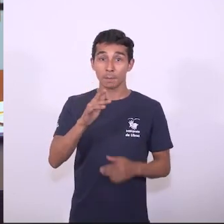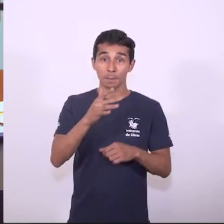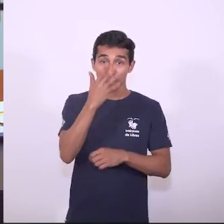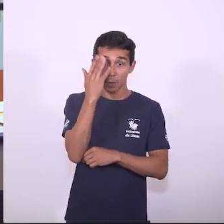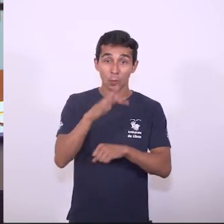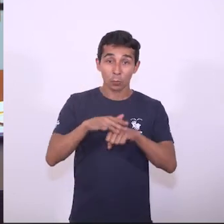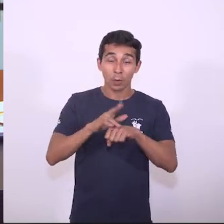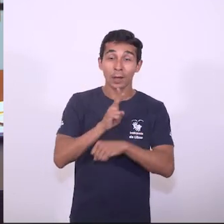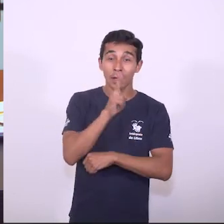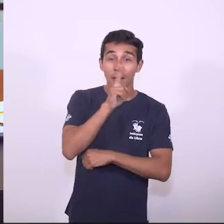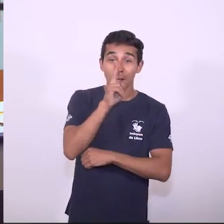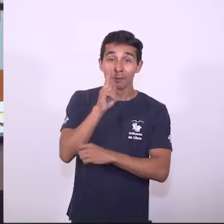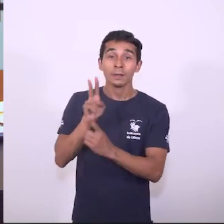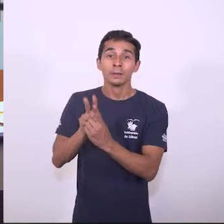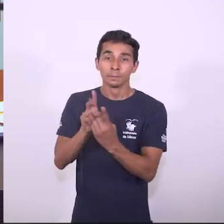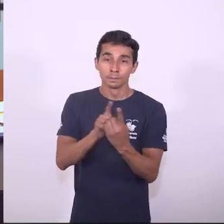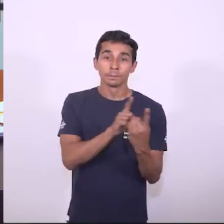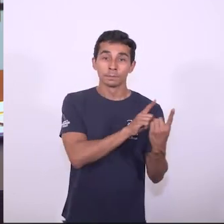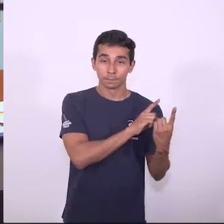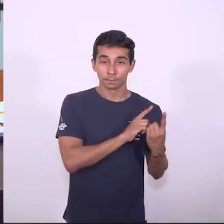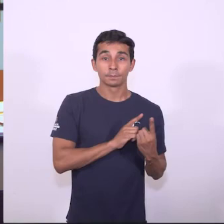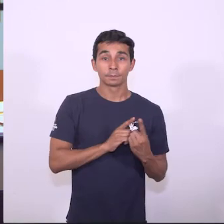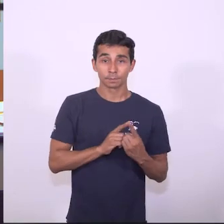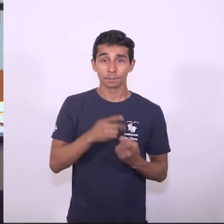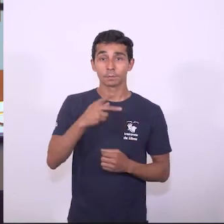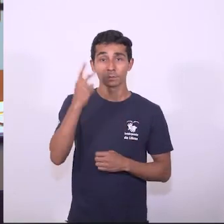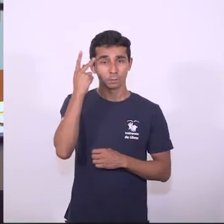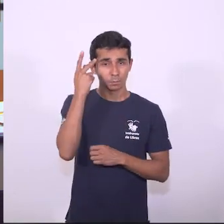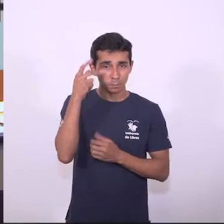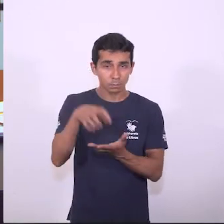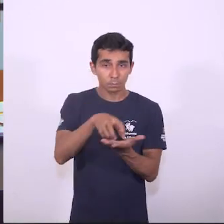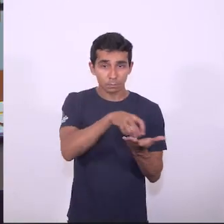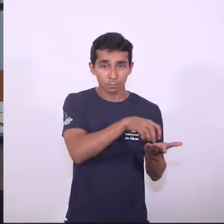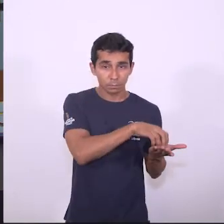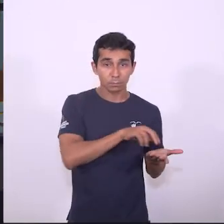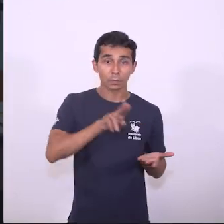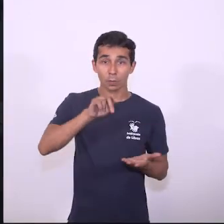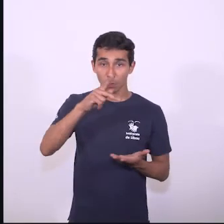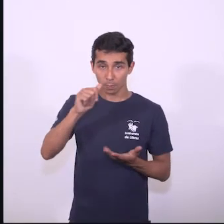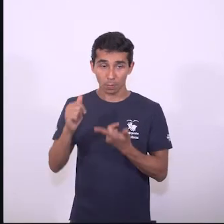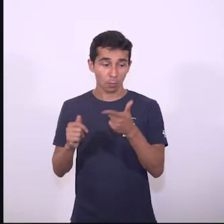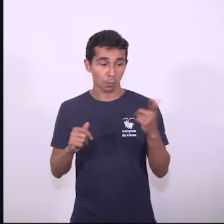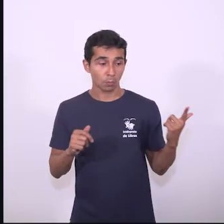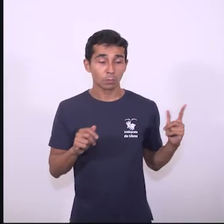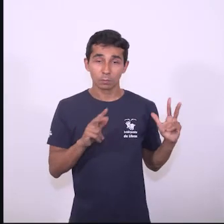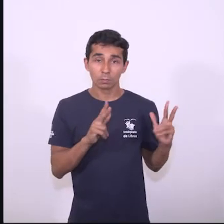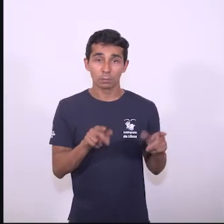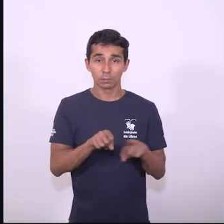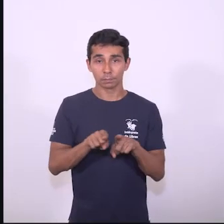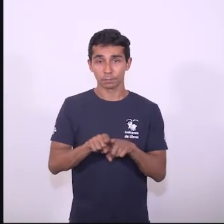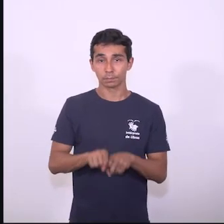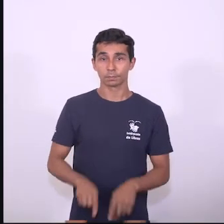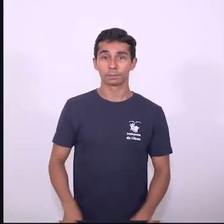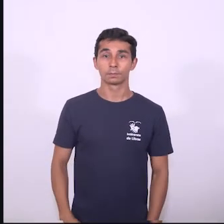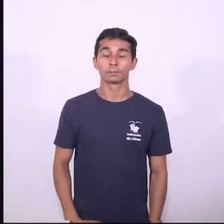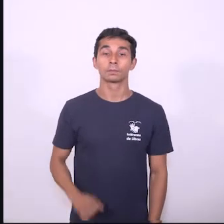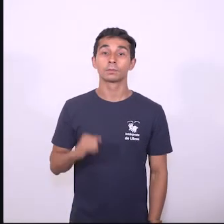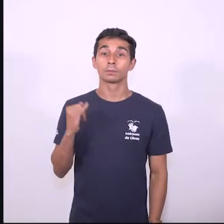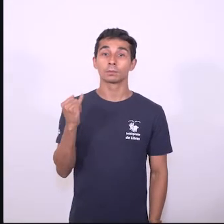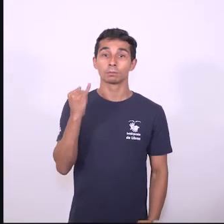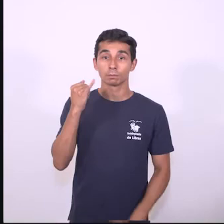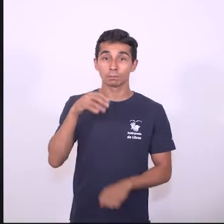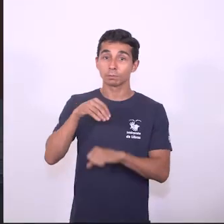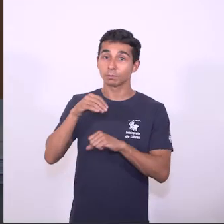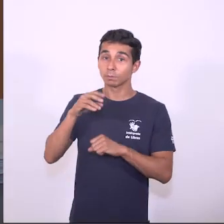como acontece nas outras UPAs do município de São Paulo. É importante reforçar a fala do